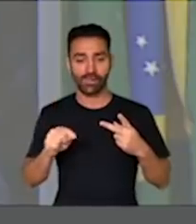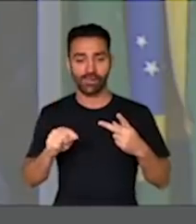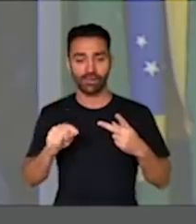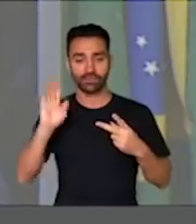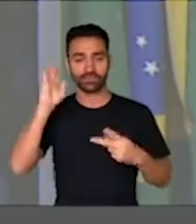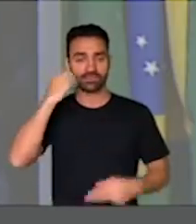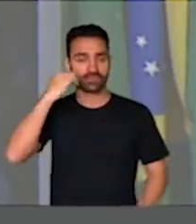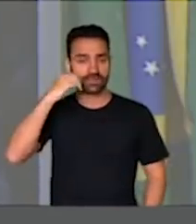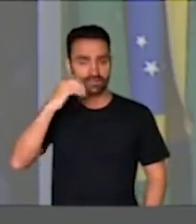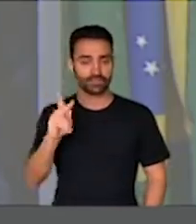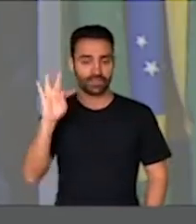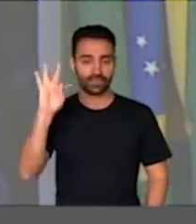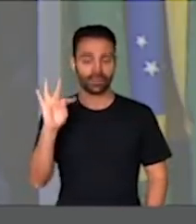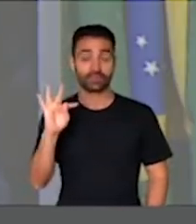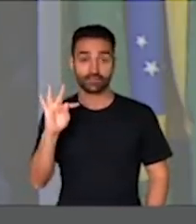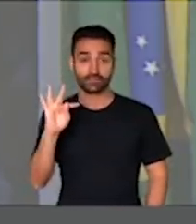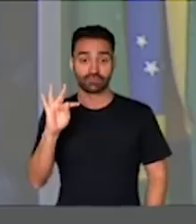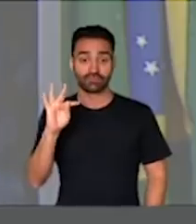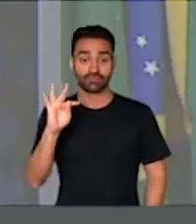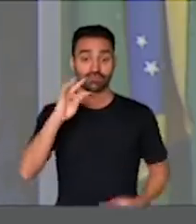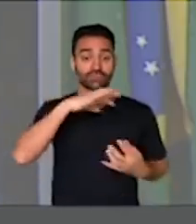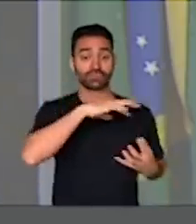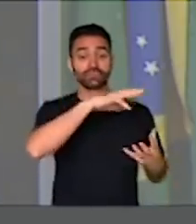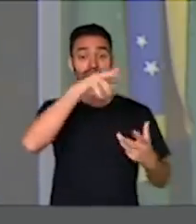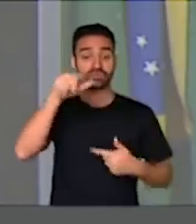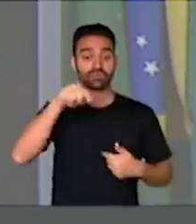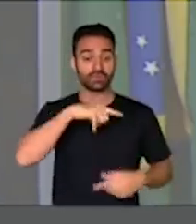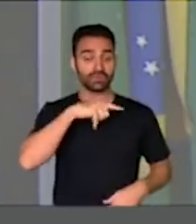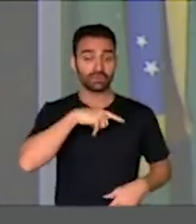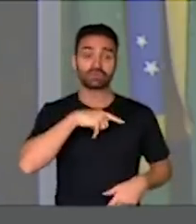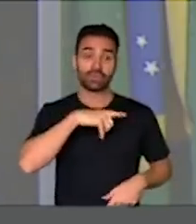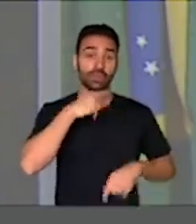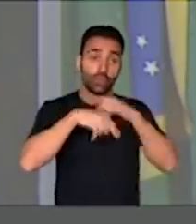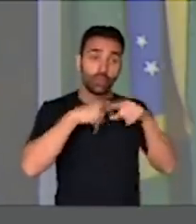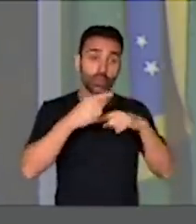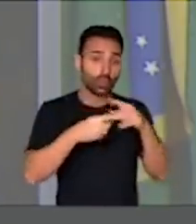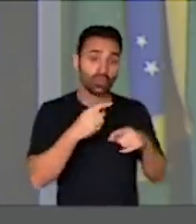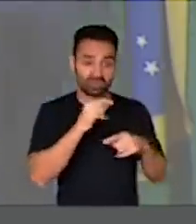trabalhadores e olha que sobre o universo ainda nem se tem certeza obrigado presidente